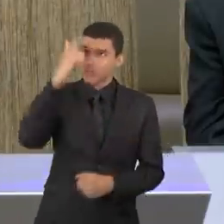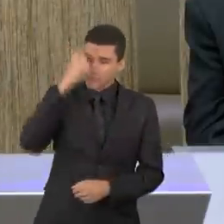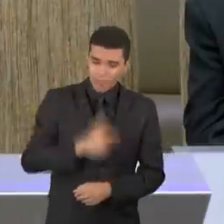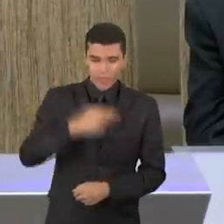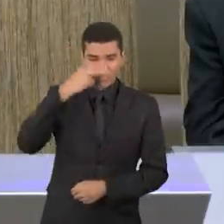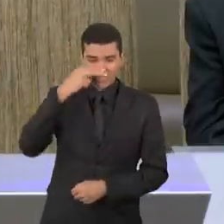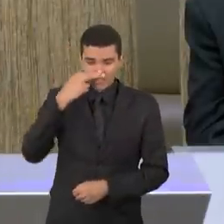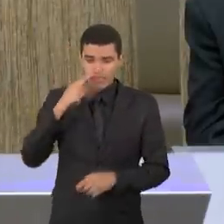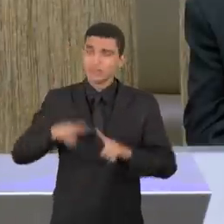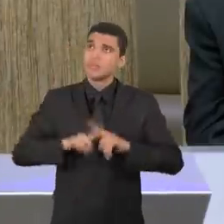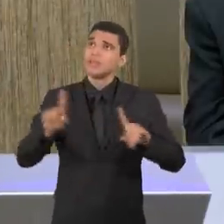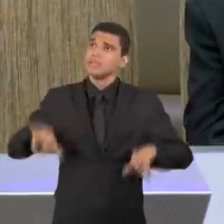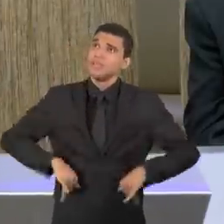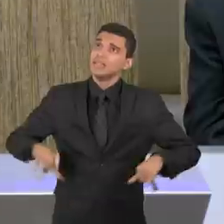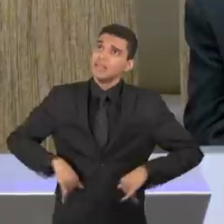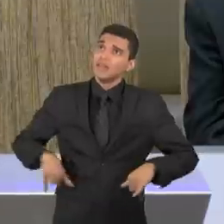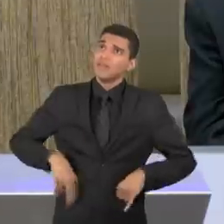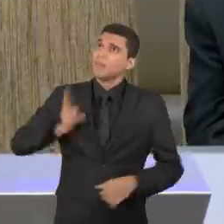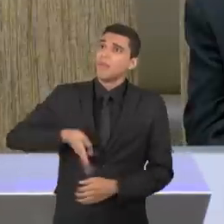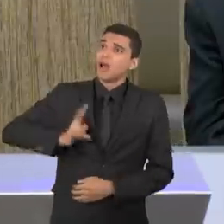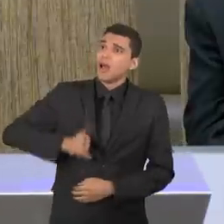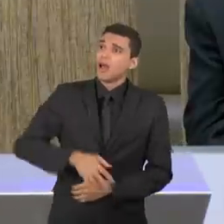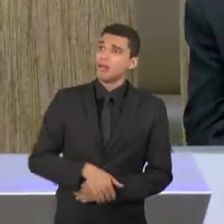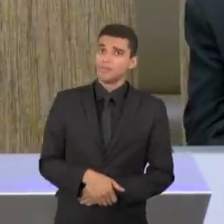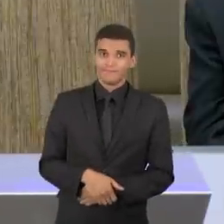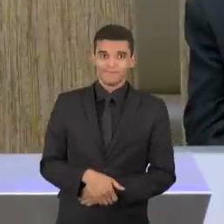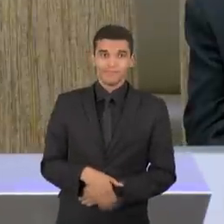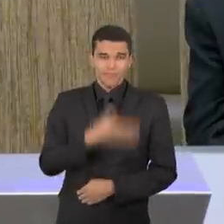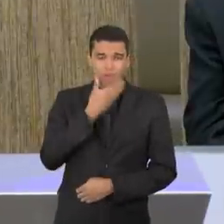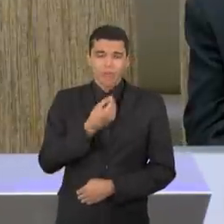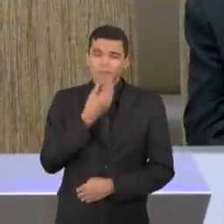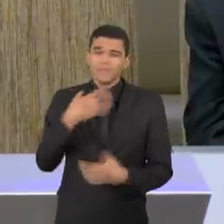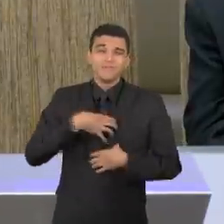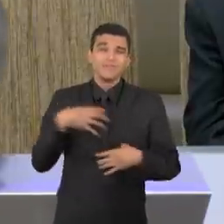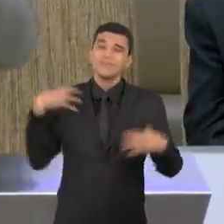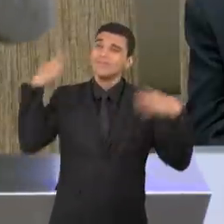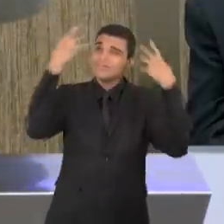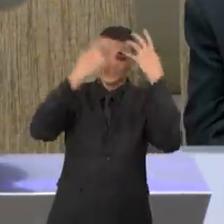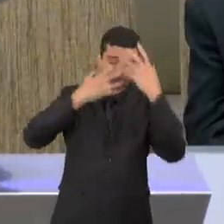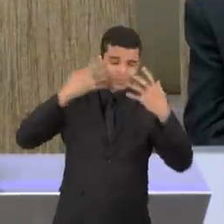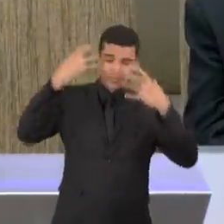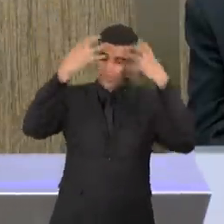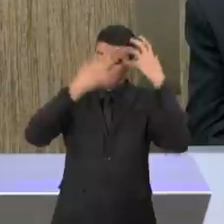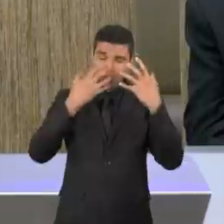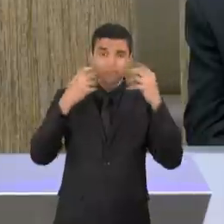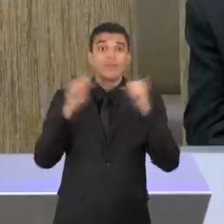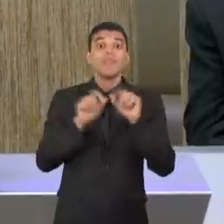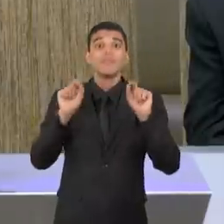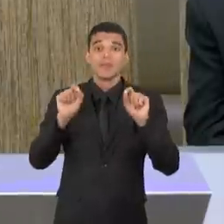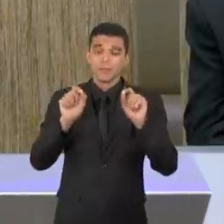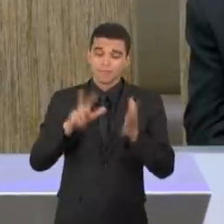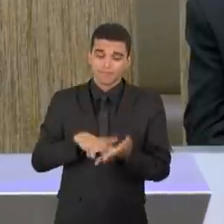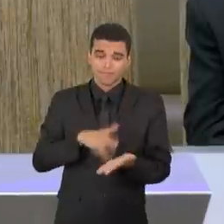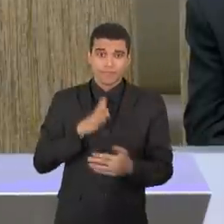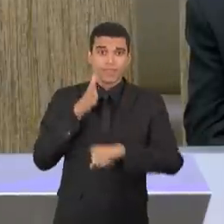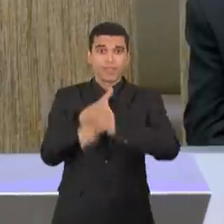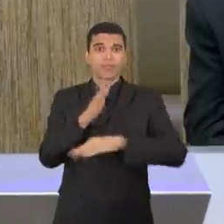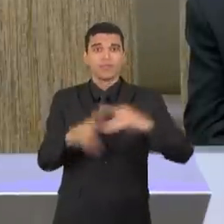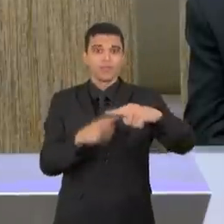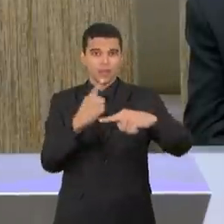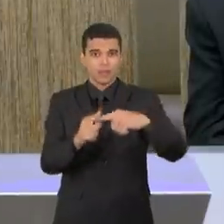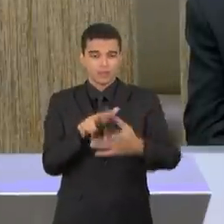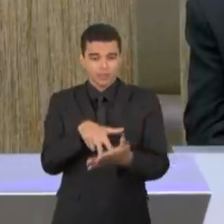diz: então eu entrei no santuário, aí foi quando eu